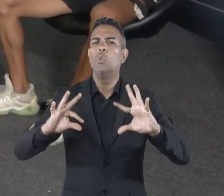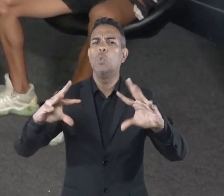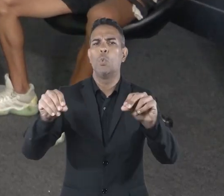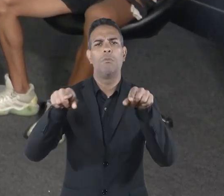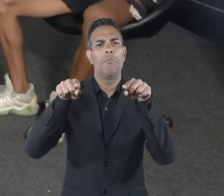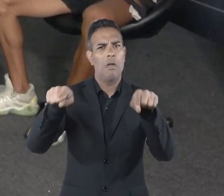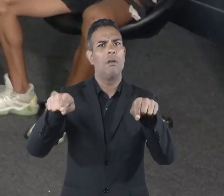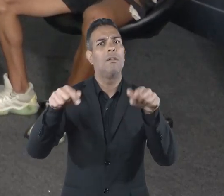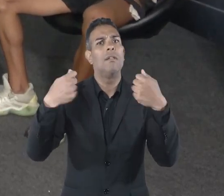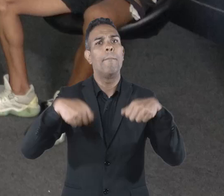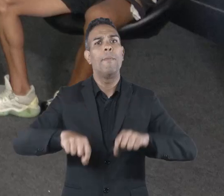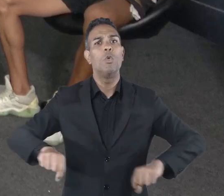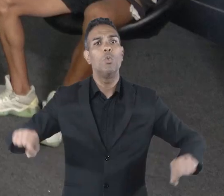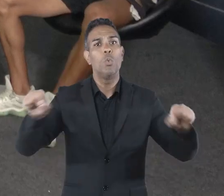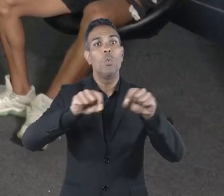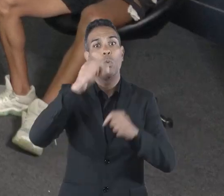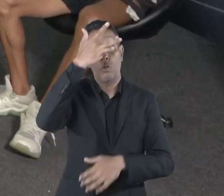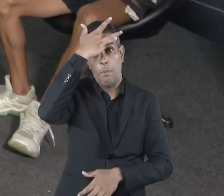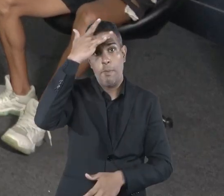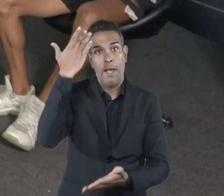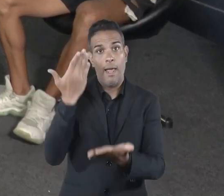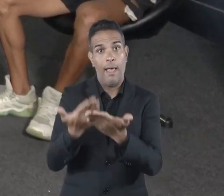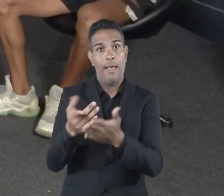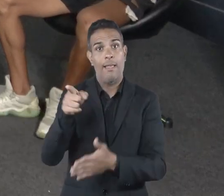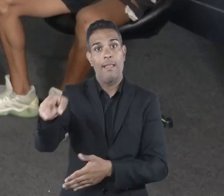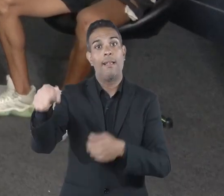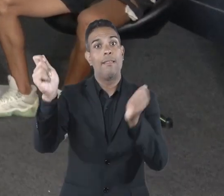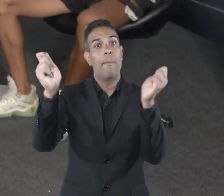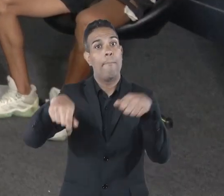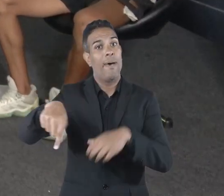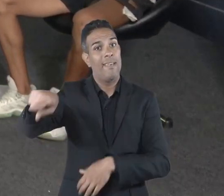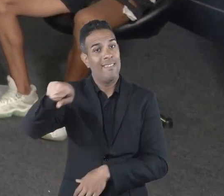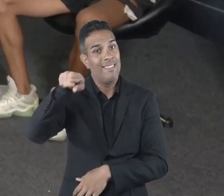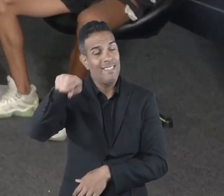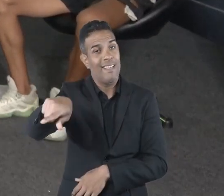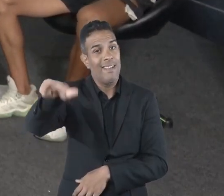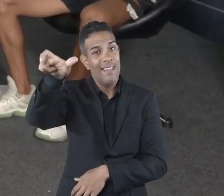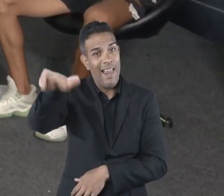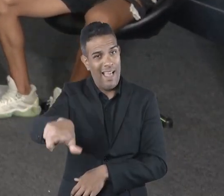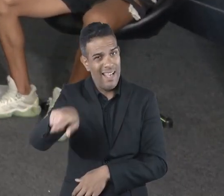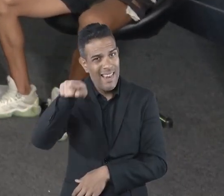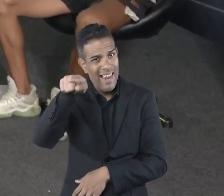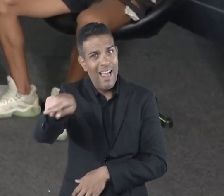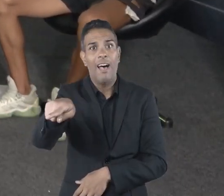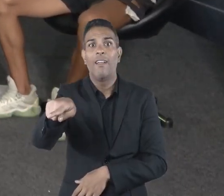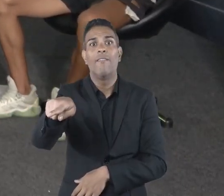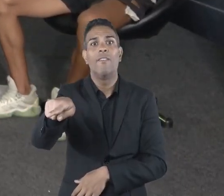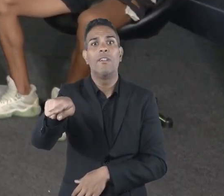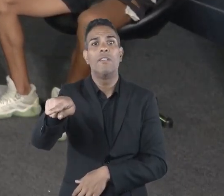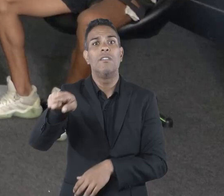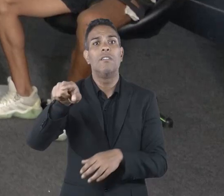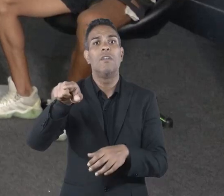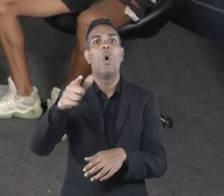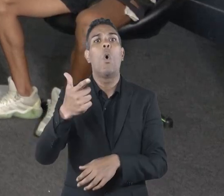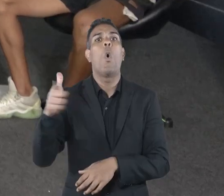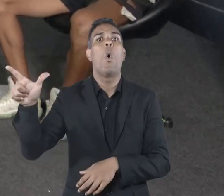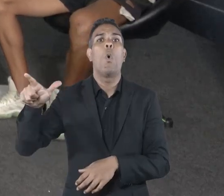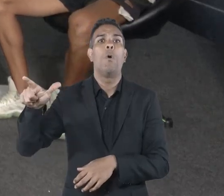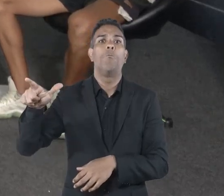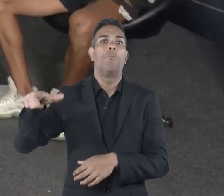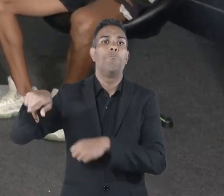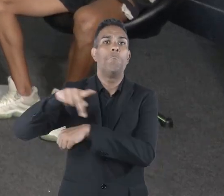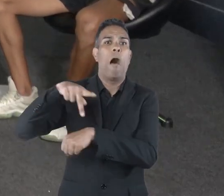está querendo mostrar que ela pode fazer isso, pode fazer aquilo, o que ela precisa é de alguém acreditar. Então, você